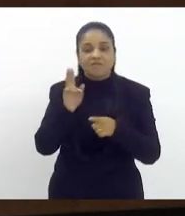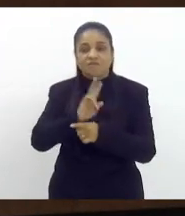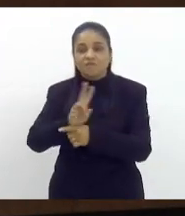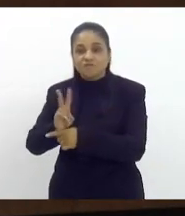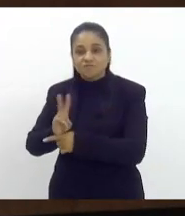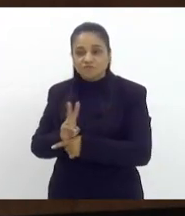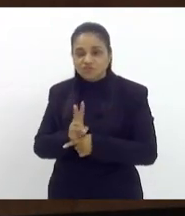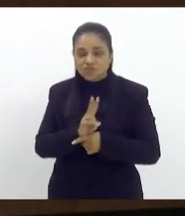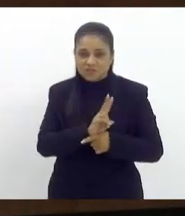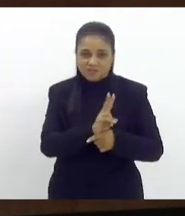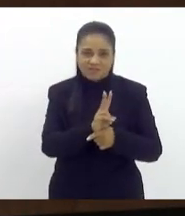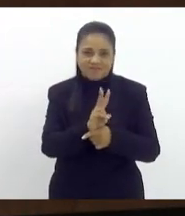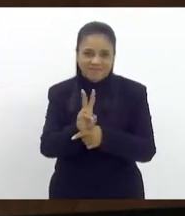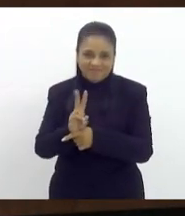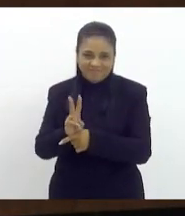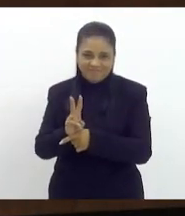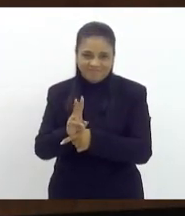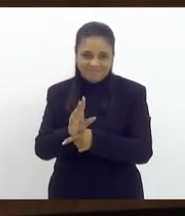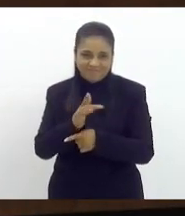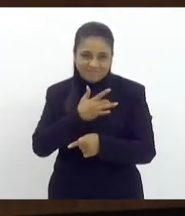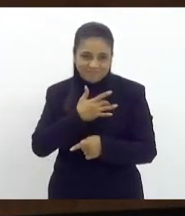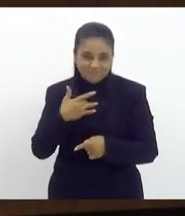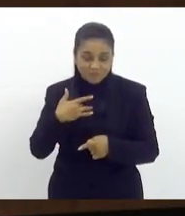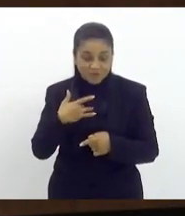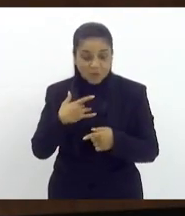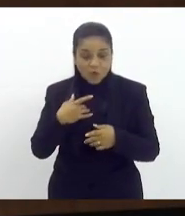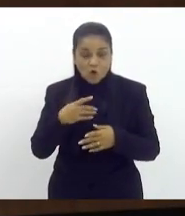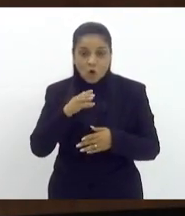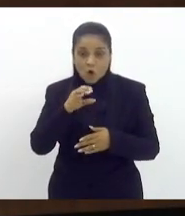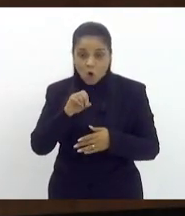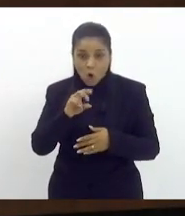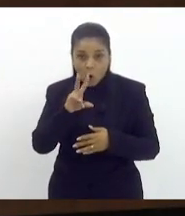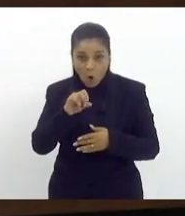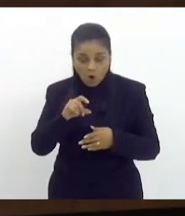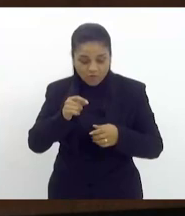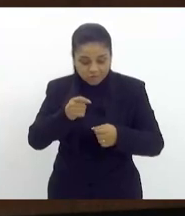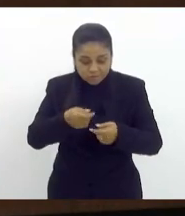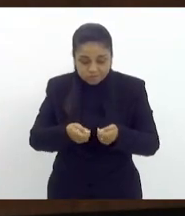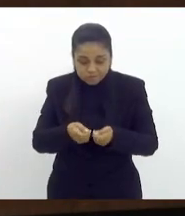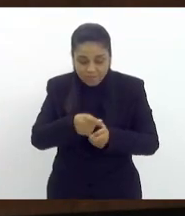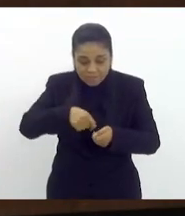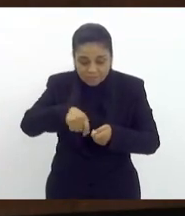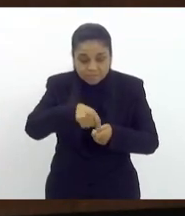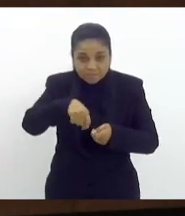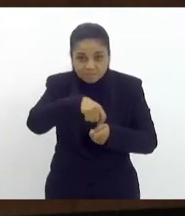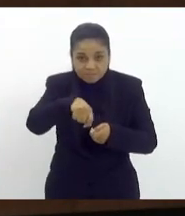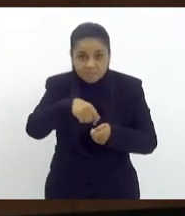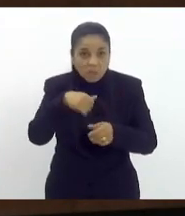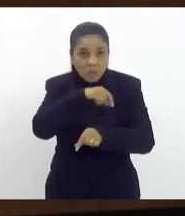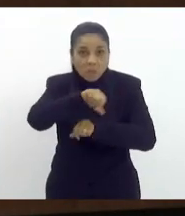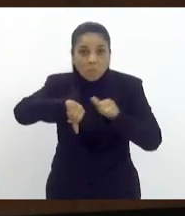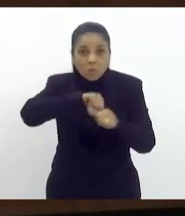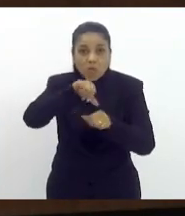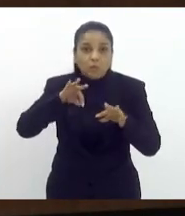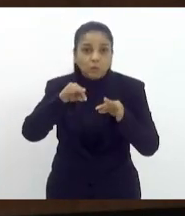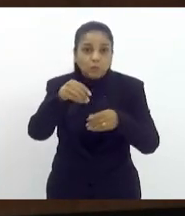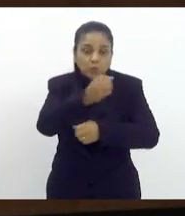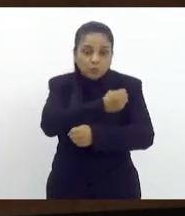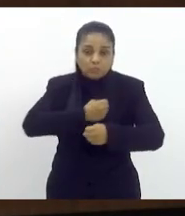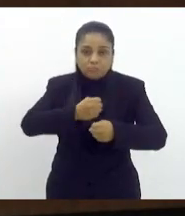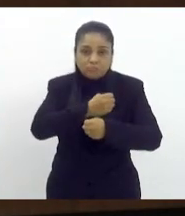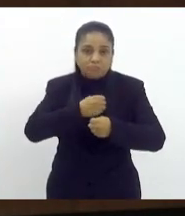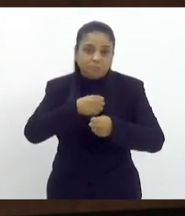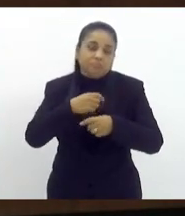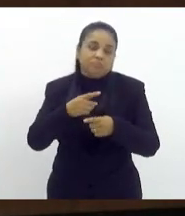para você fazer um ovo numa panela você vai ter que mudar a cozinha inteira por isso que as cantinas são como são então Não adiantaria